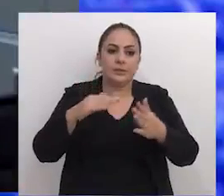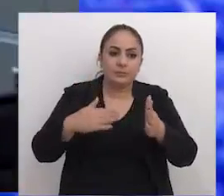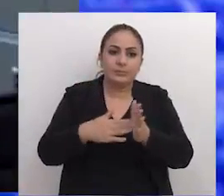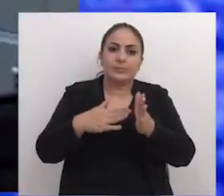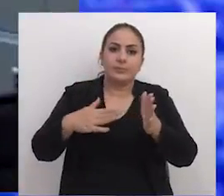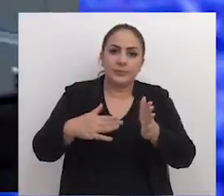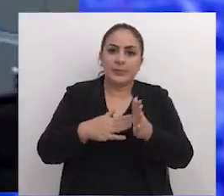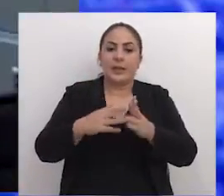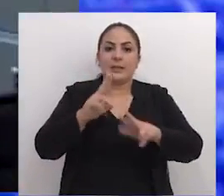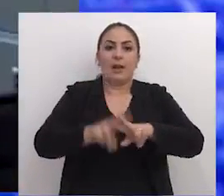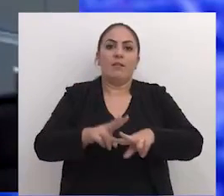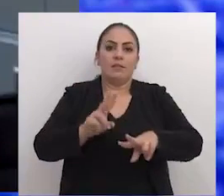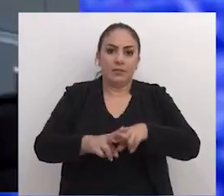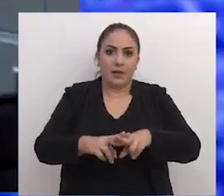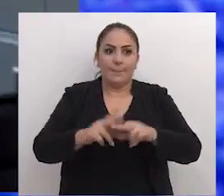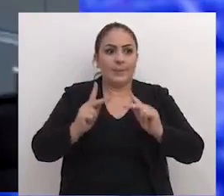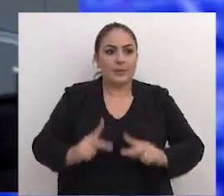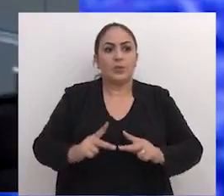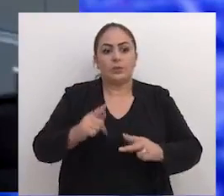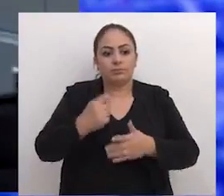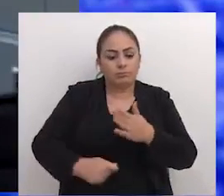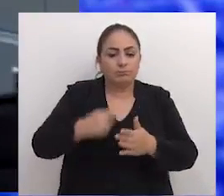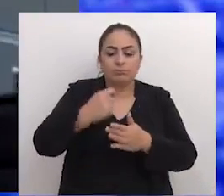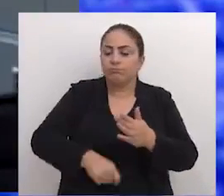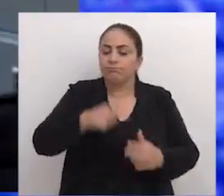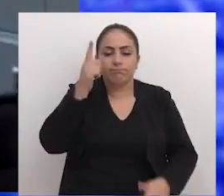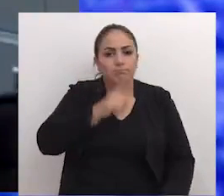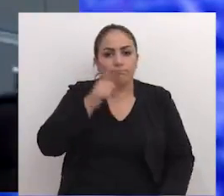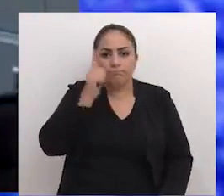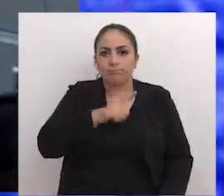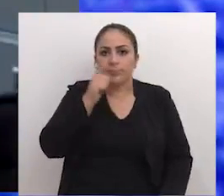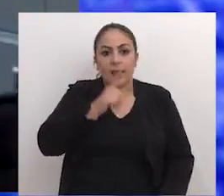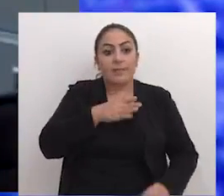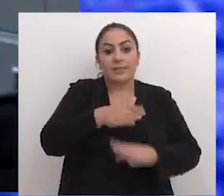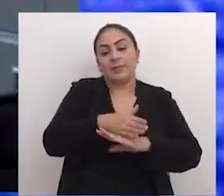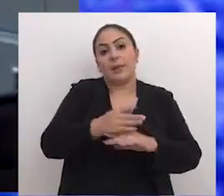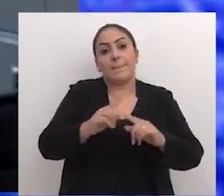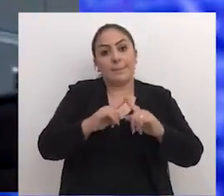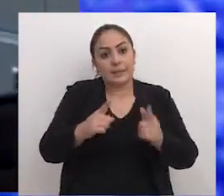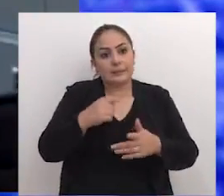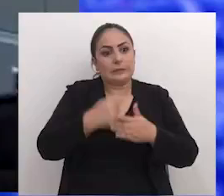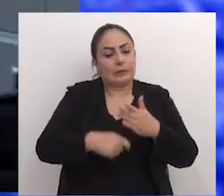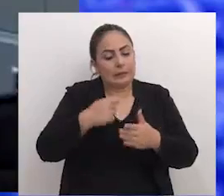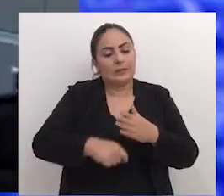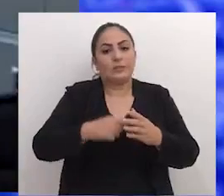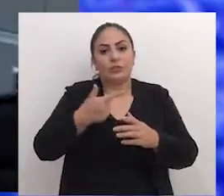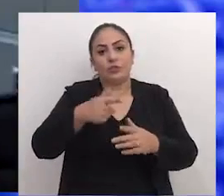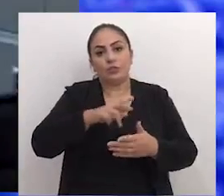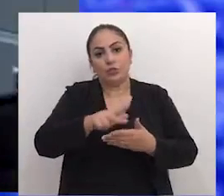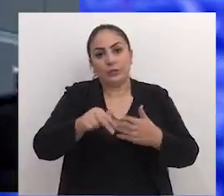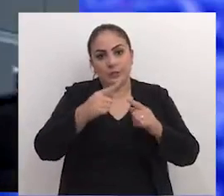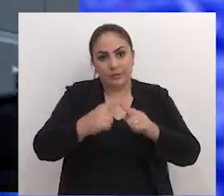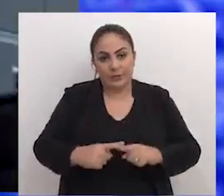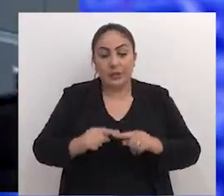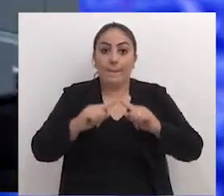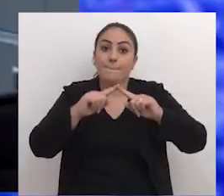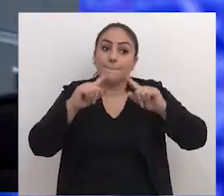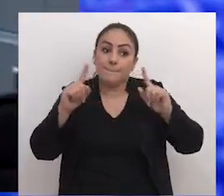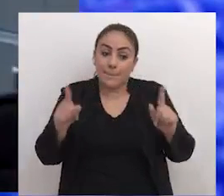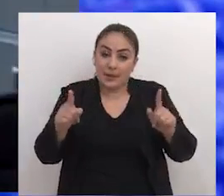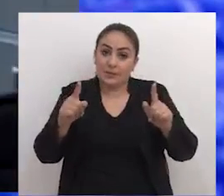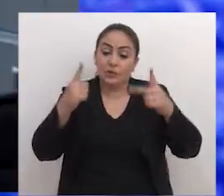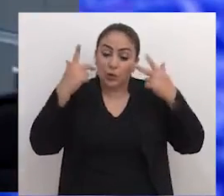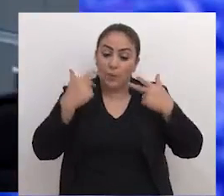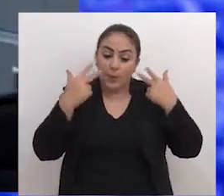ocorrer situações em que a pessoa não está tentando e não está conseguindo acessar, tem que tentar mais de uma vez. Mas, via de